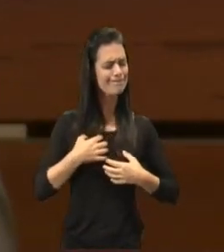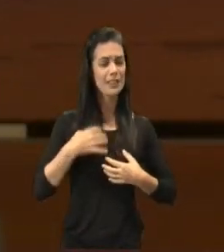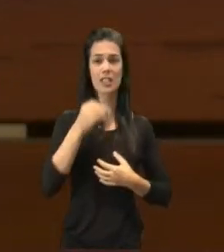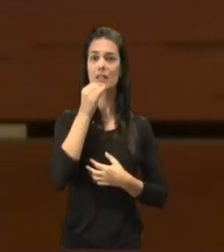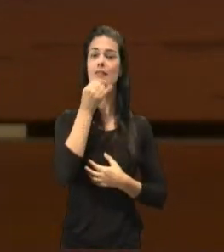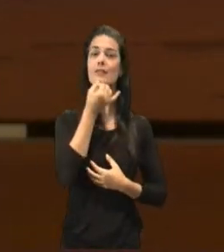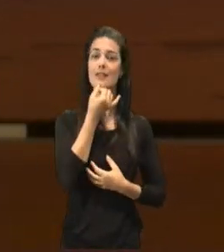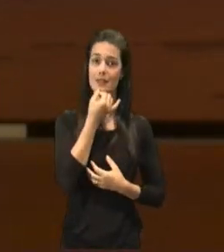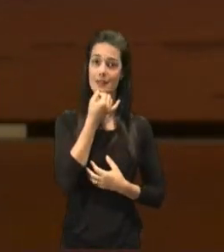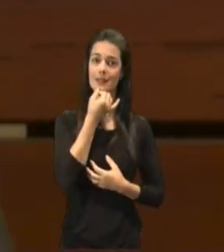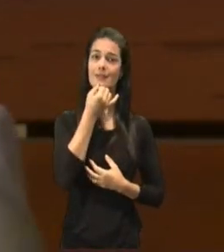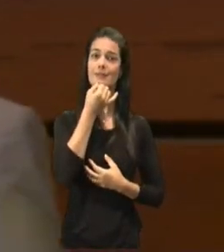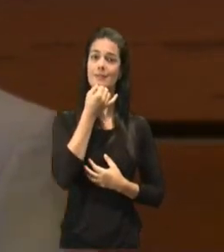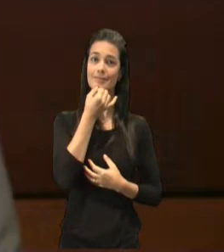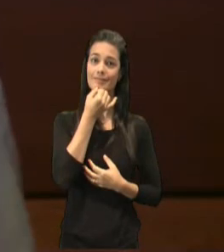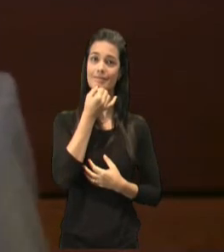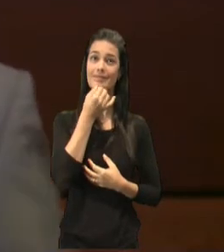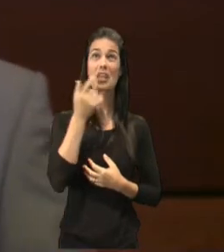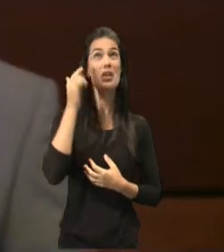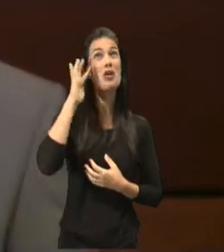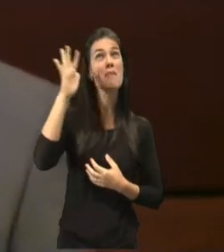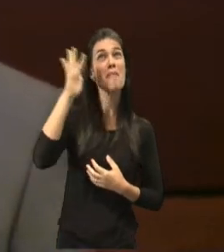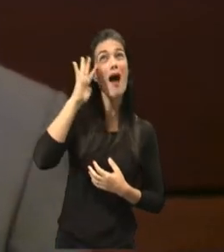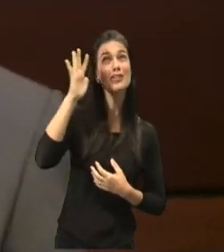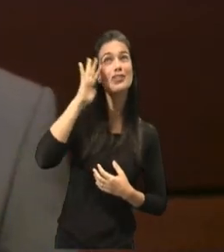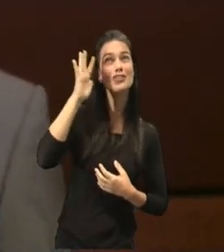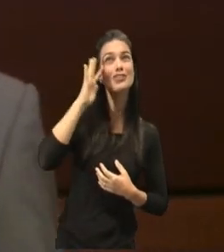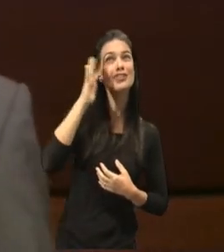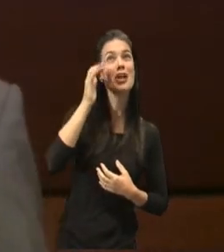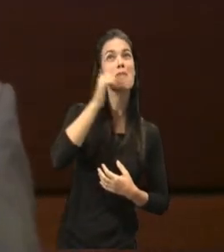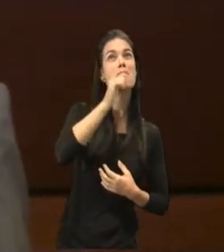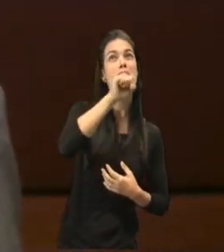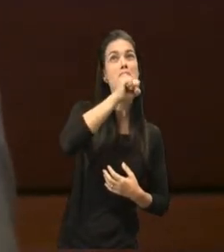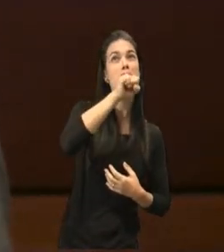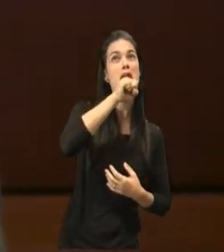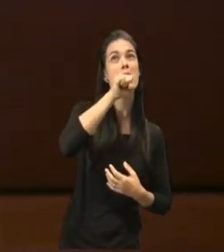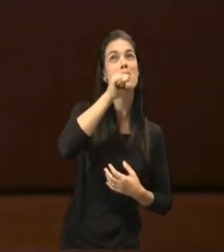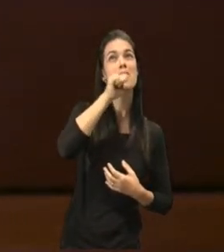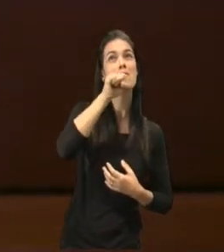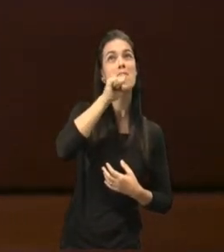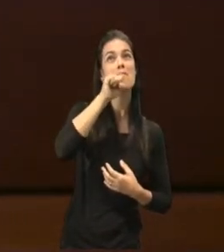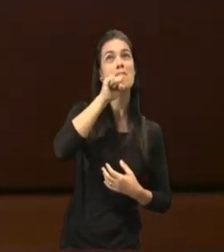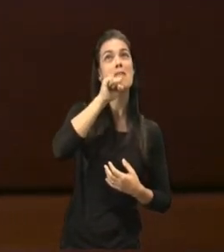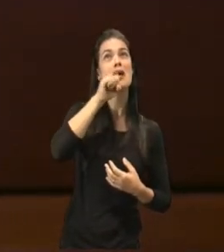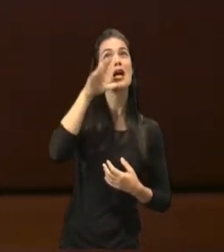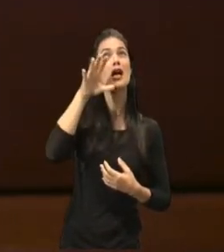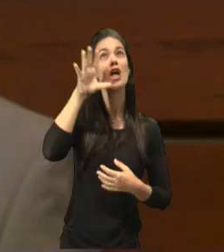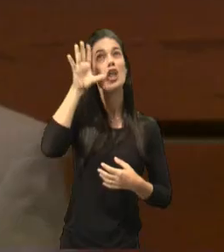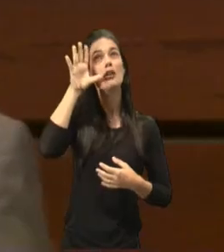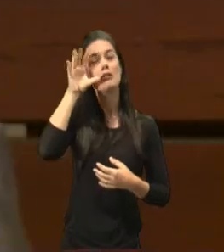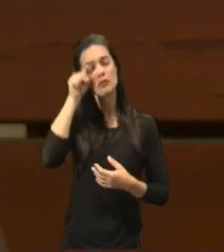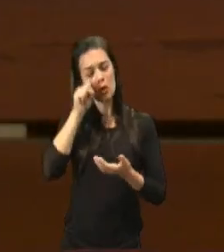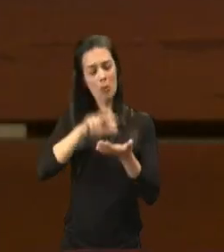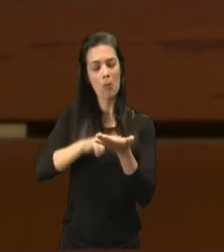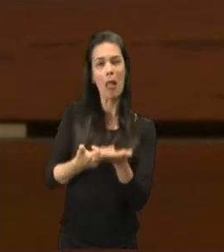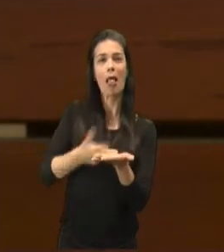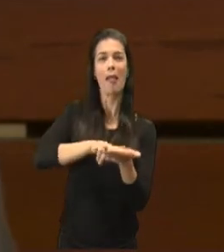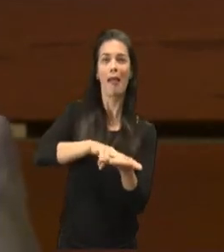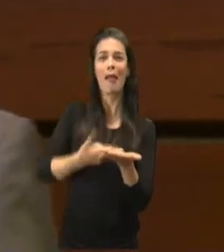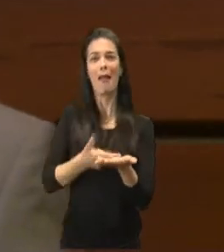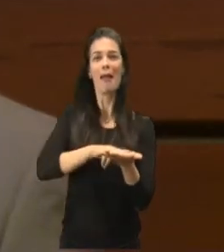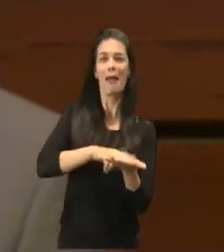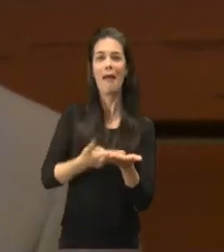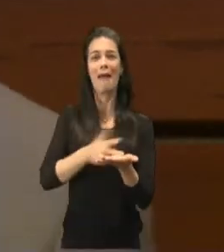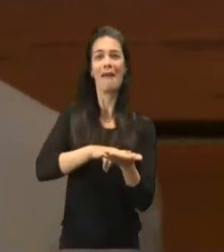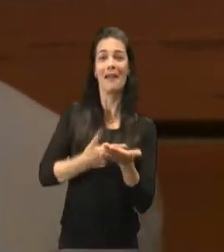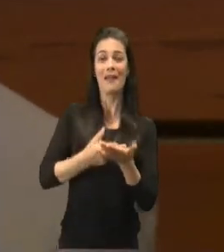Quantas noites de choro, fico imaginando as mães, as noites mal dormidas, com tanta angústia, com tanta